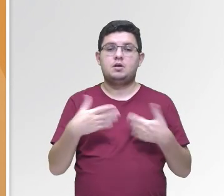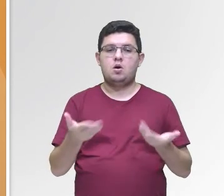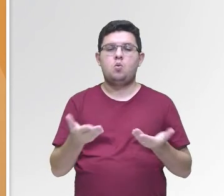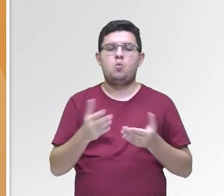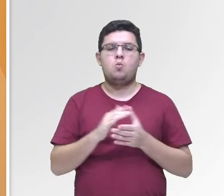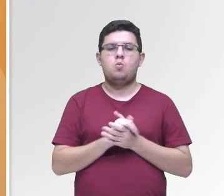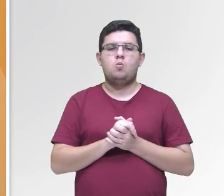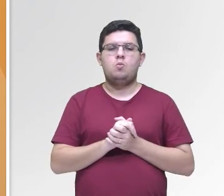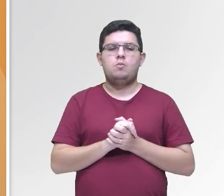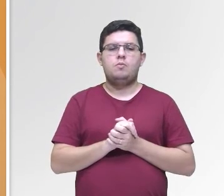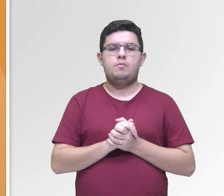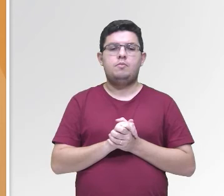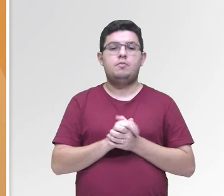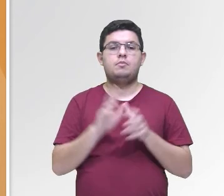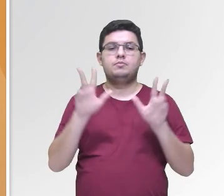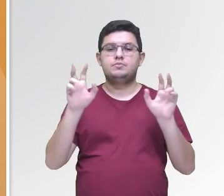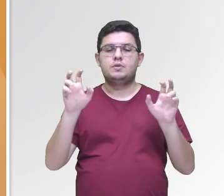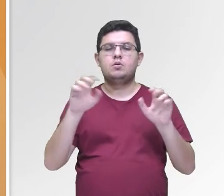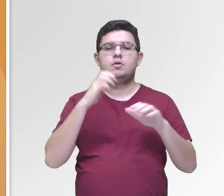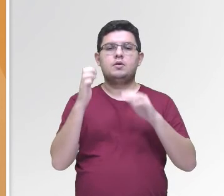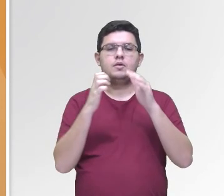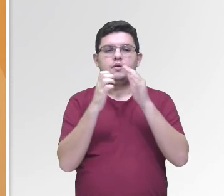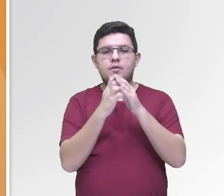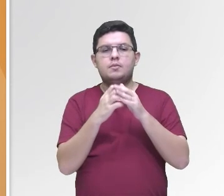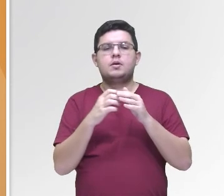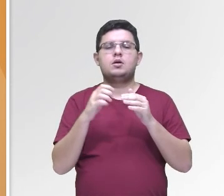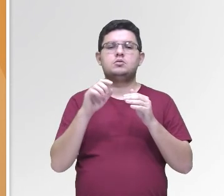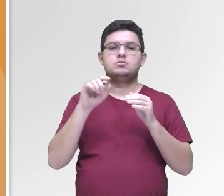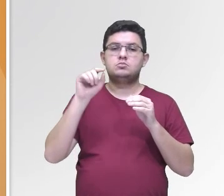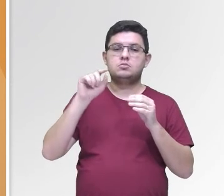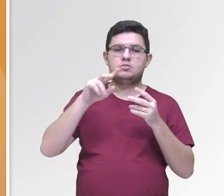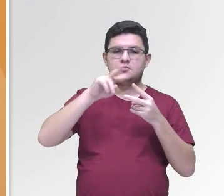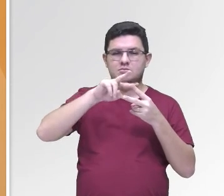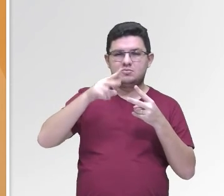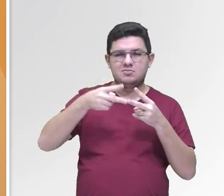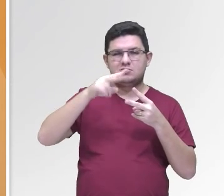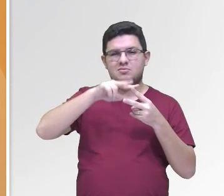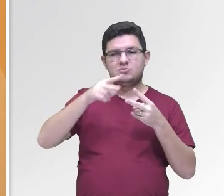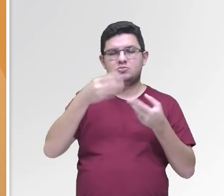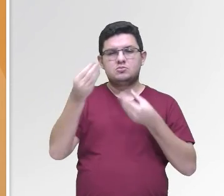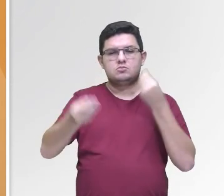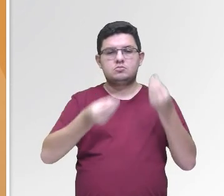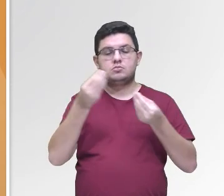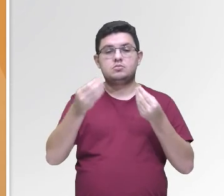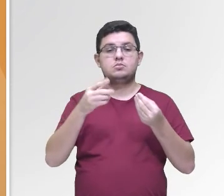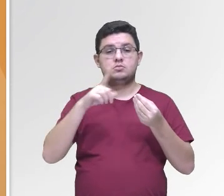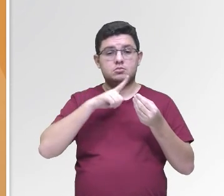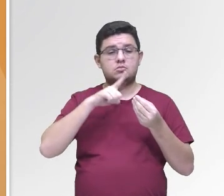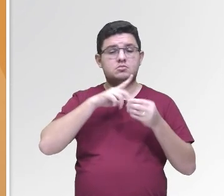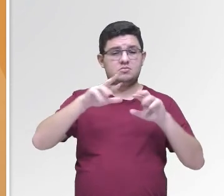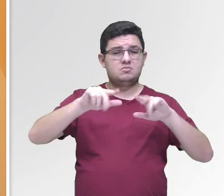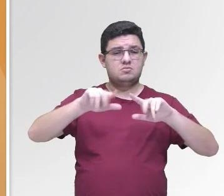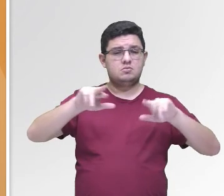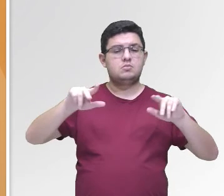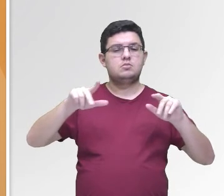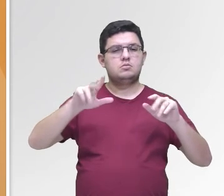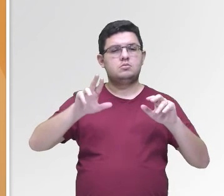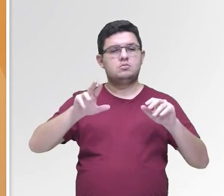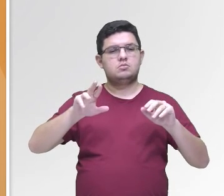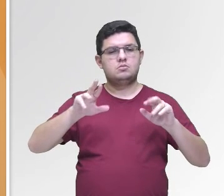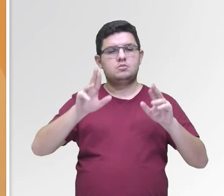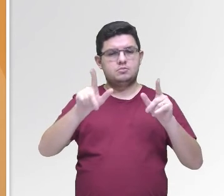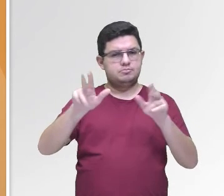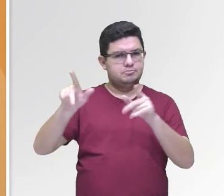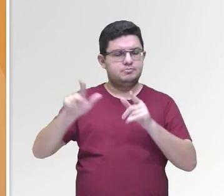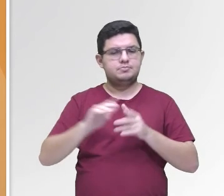sobre as transnacionais e as multinacionais, como eu falei a vocês, existe, né, a diferença.